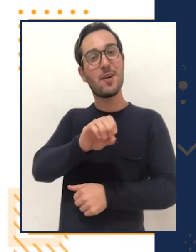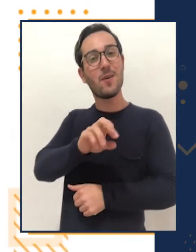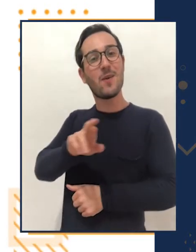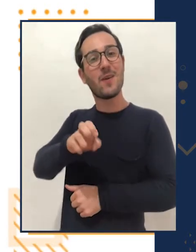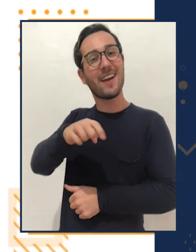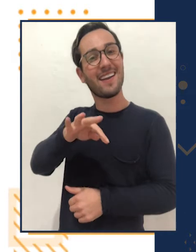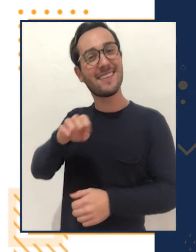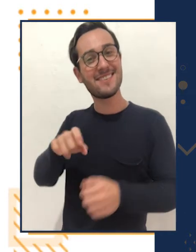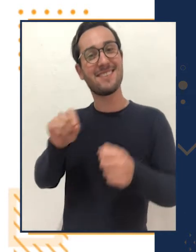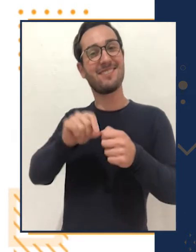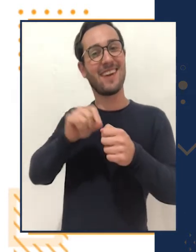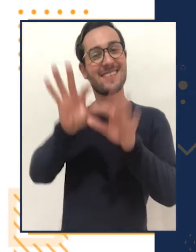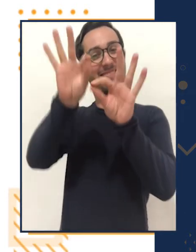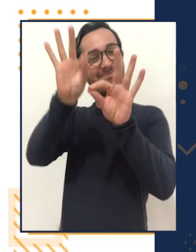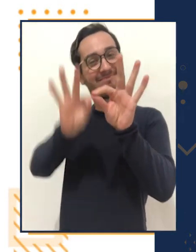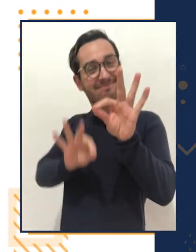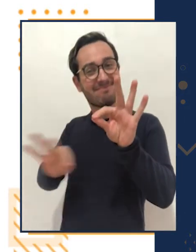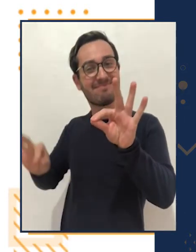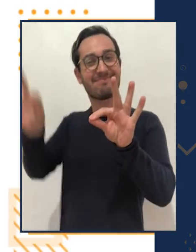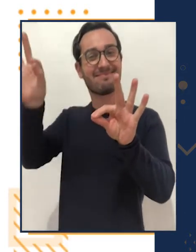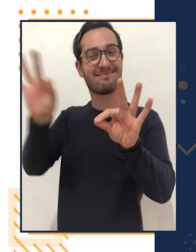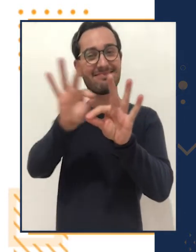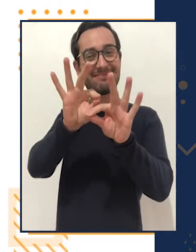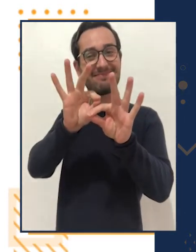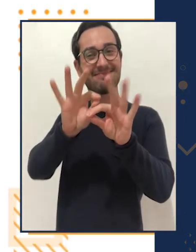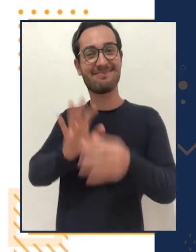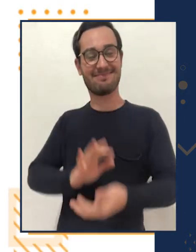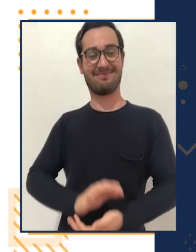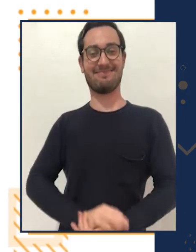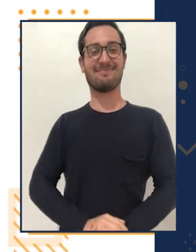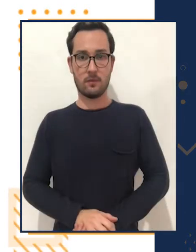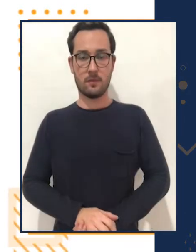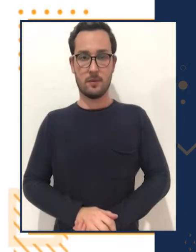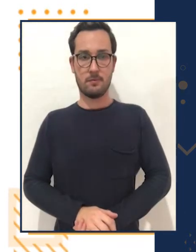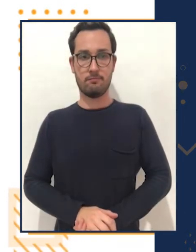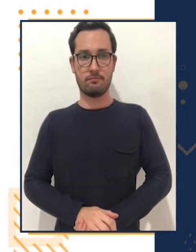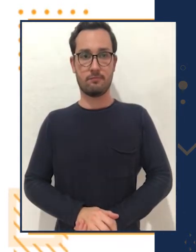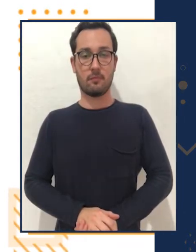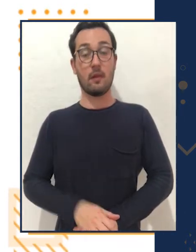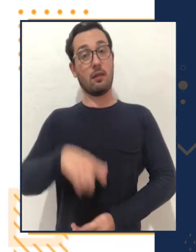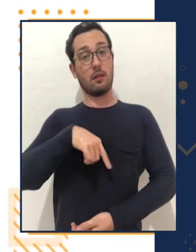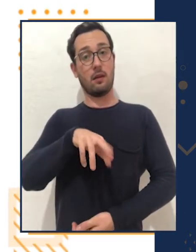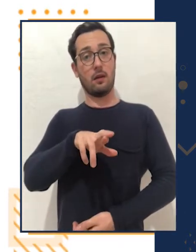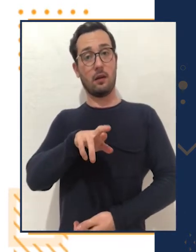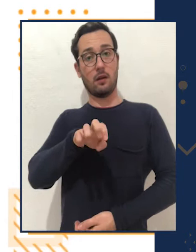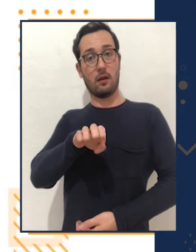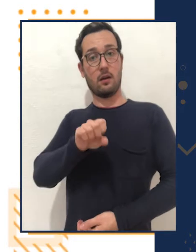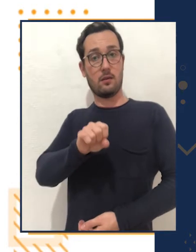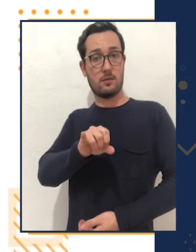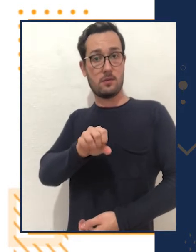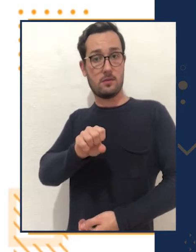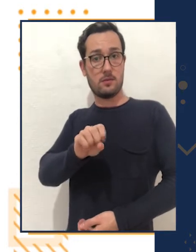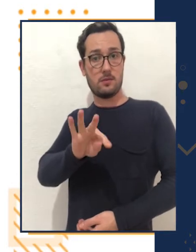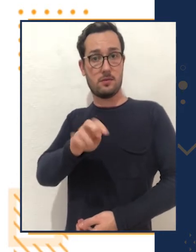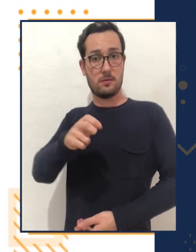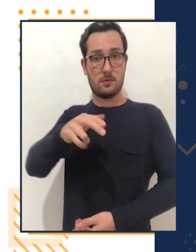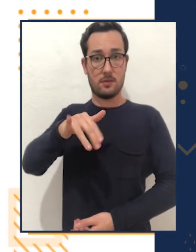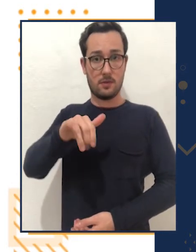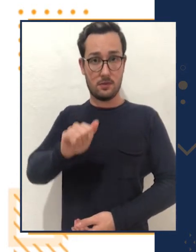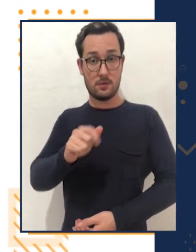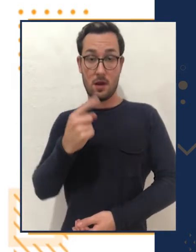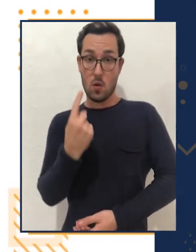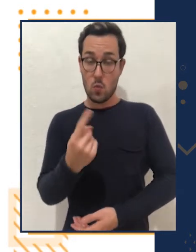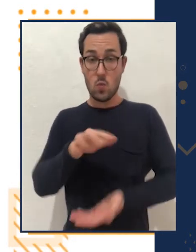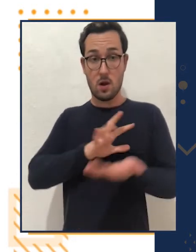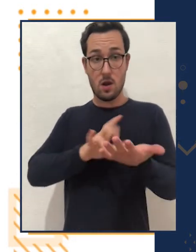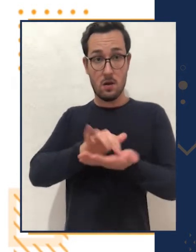a gente sabe a corrente que vai circular? Então, vai ser a resistência equivalente vezes a